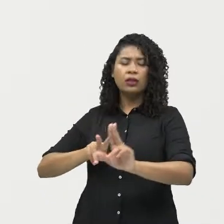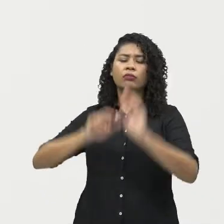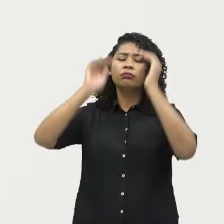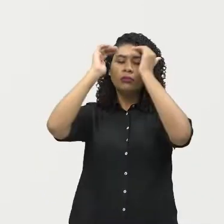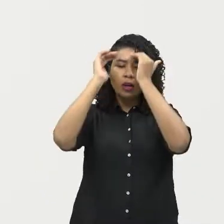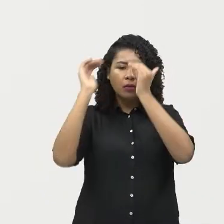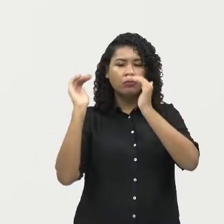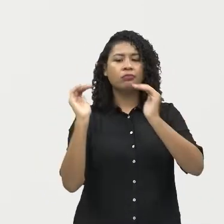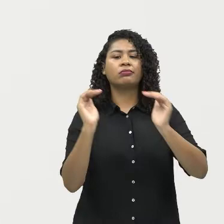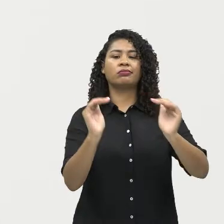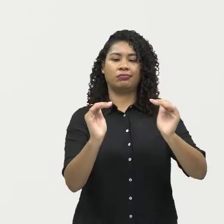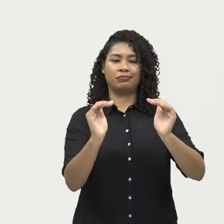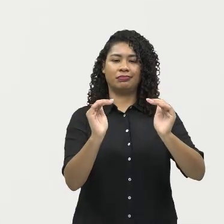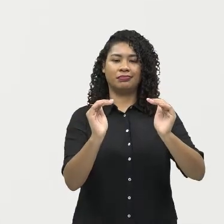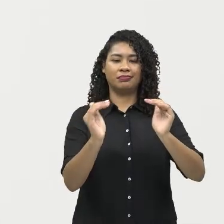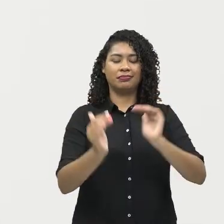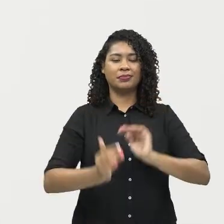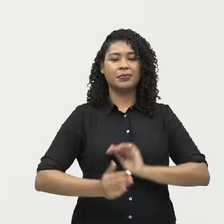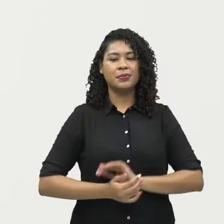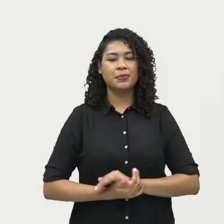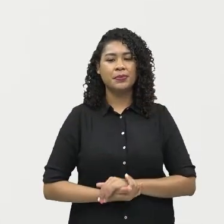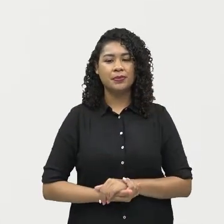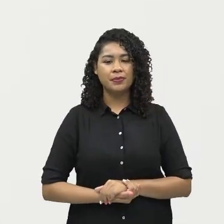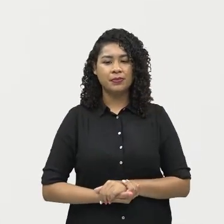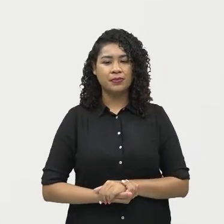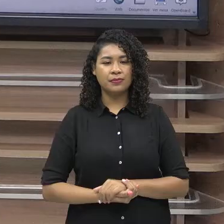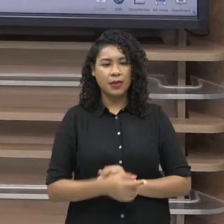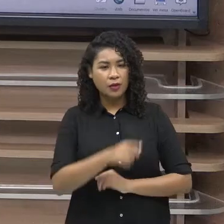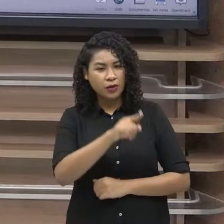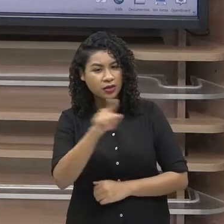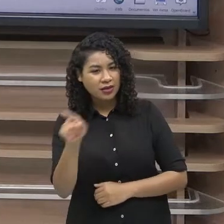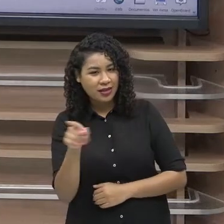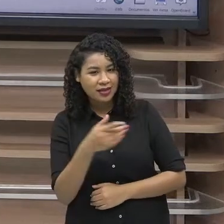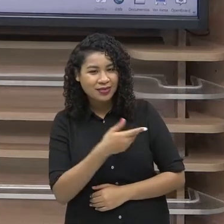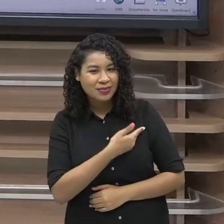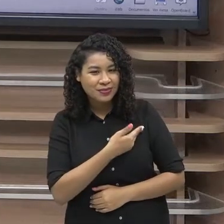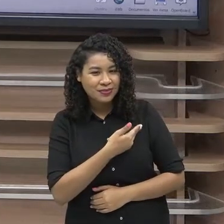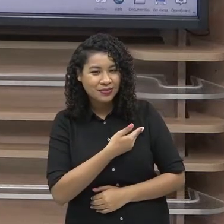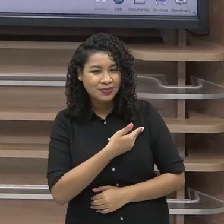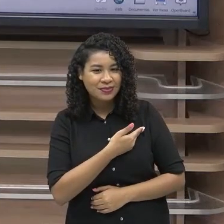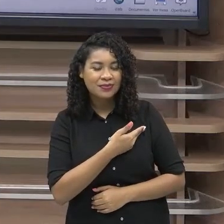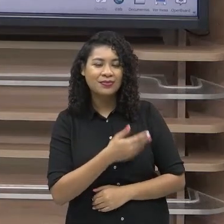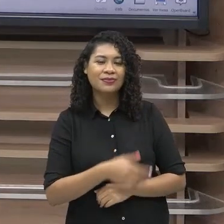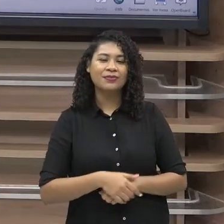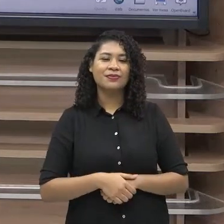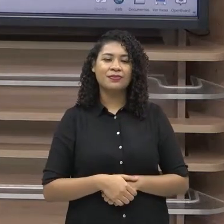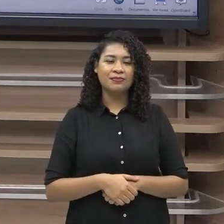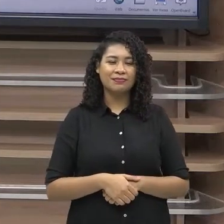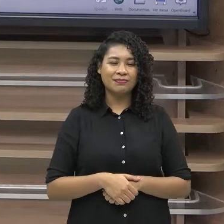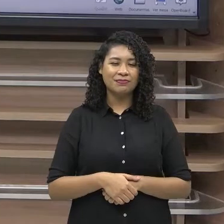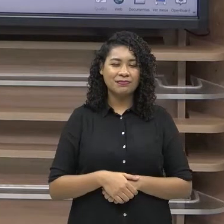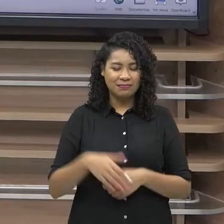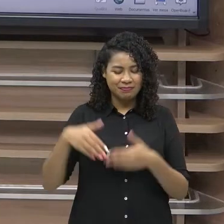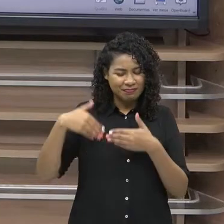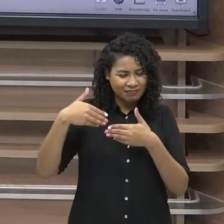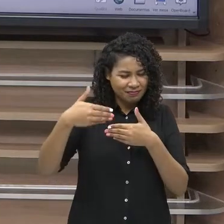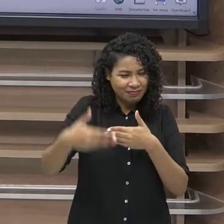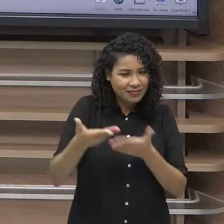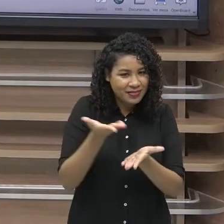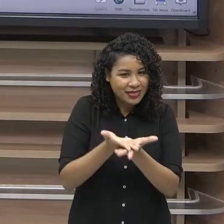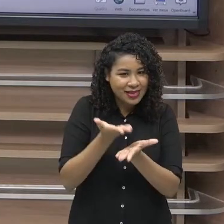diversidade religiosa. Meu caro amigo, minha cara amiga, ao longo desta aula,